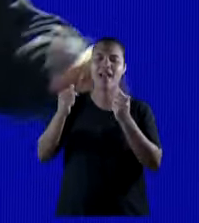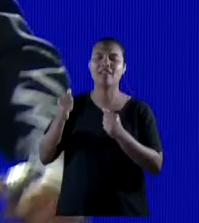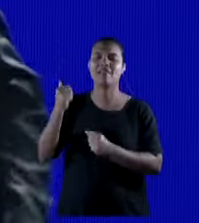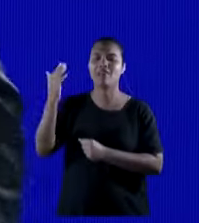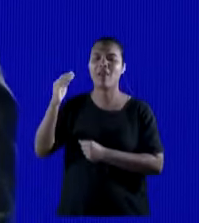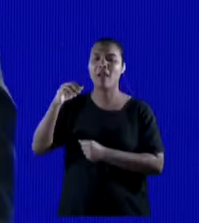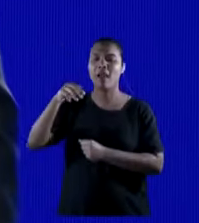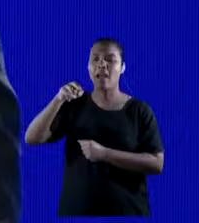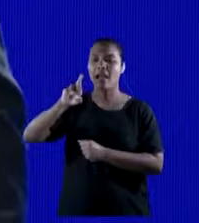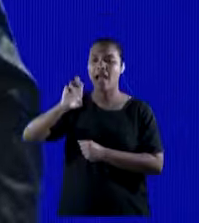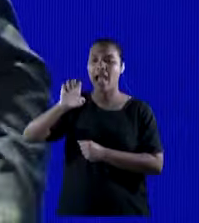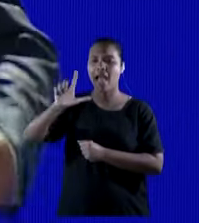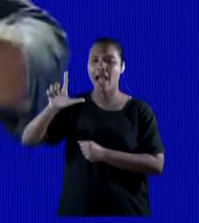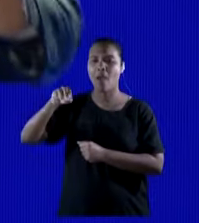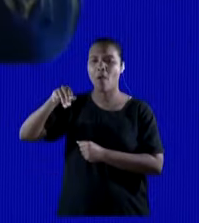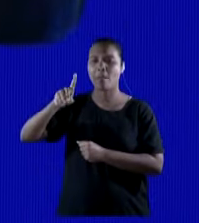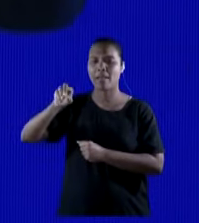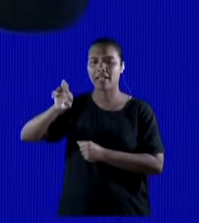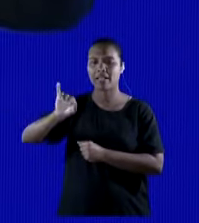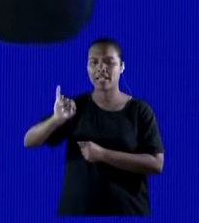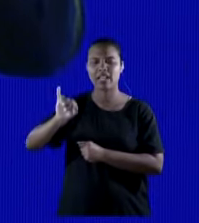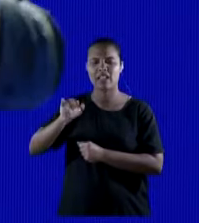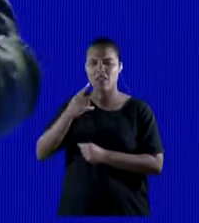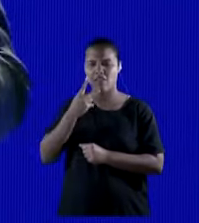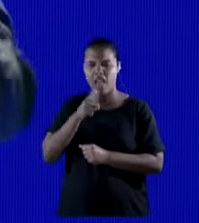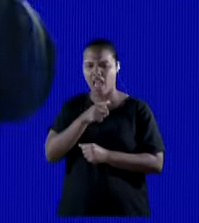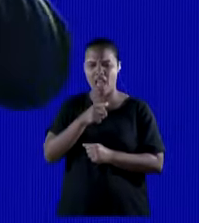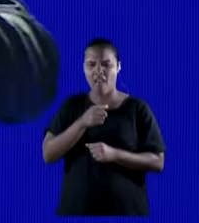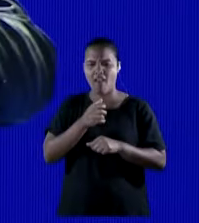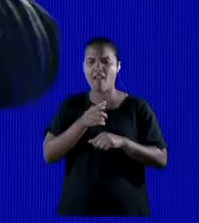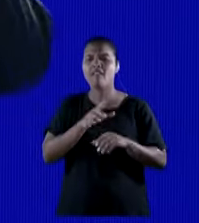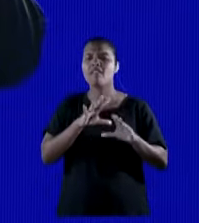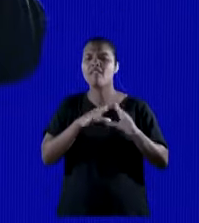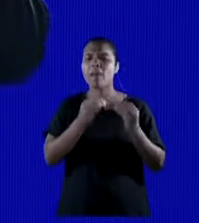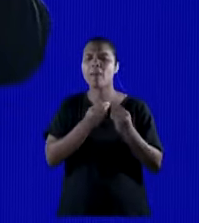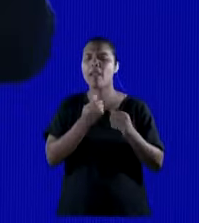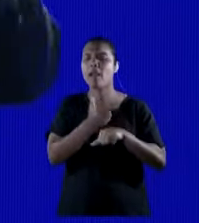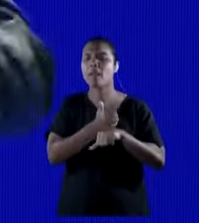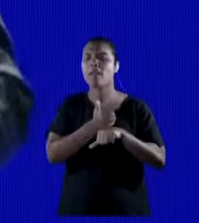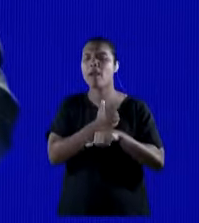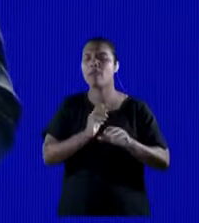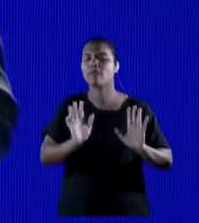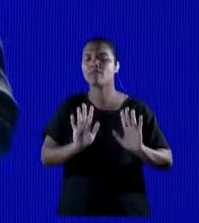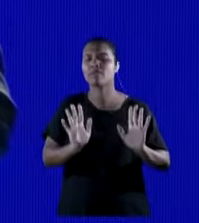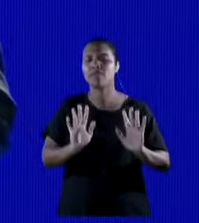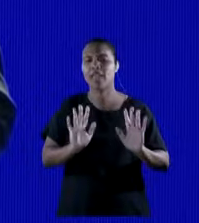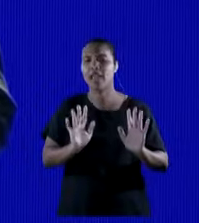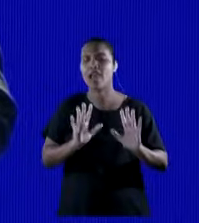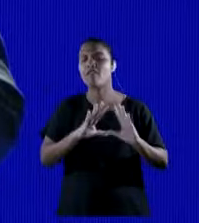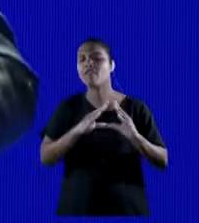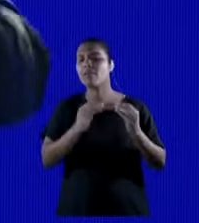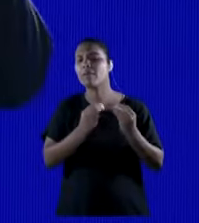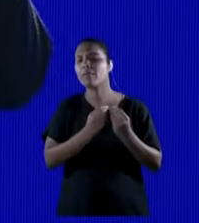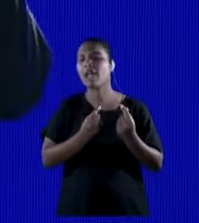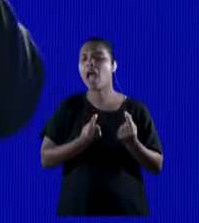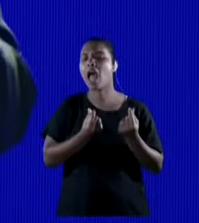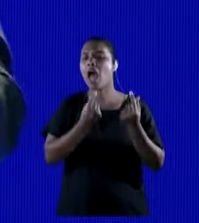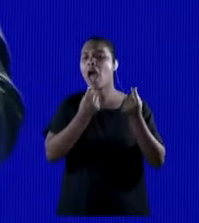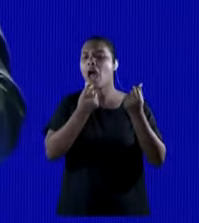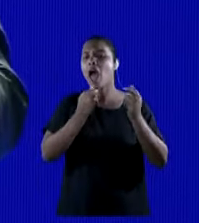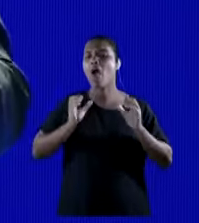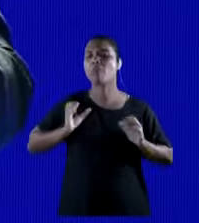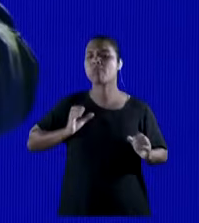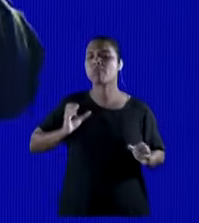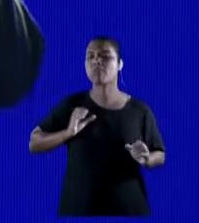bem. E não é de família milionária. Talento não escolhe lar. Entendeu? Tem talento em qualquer